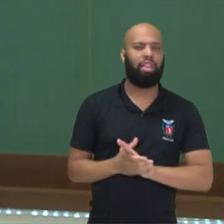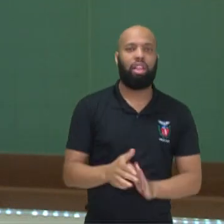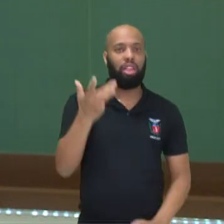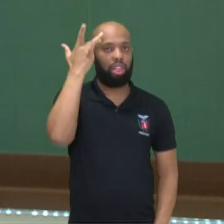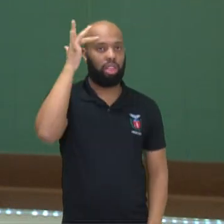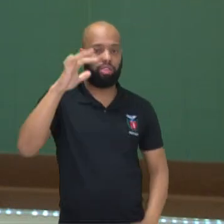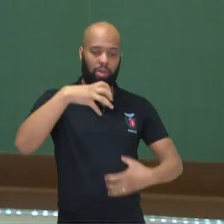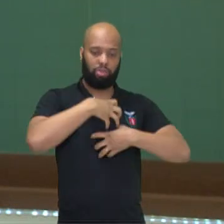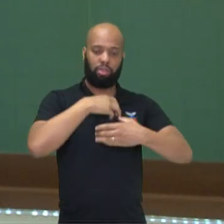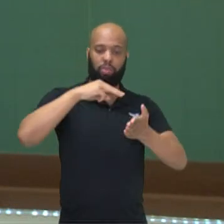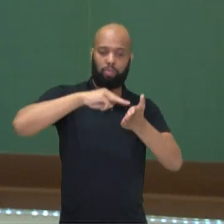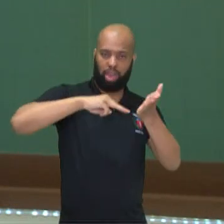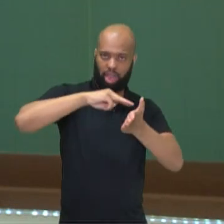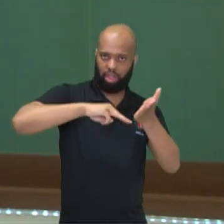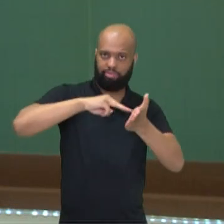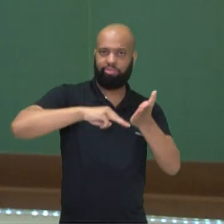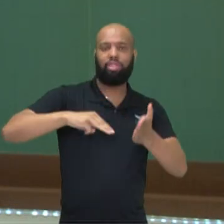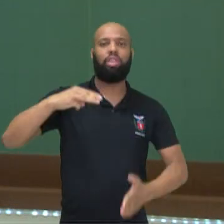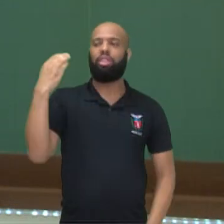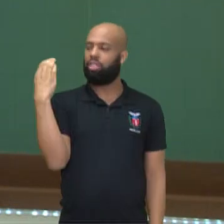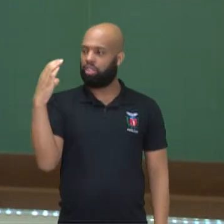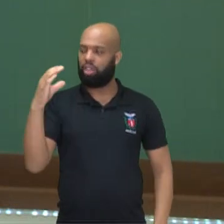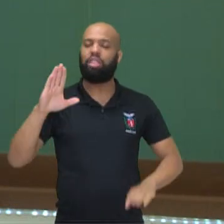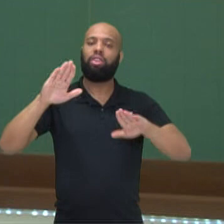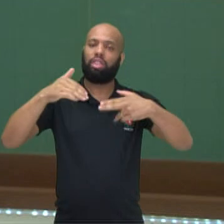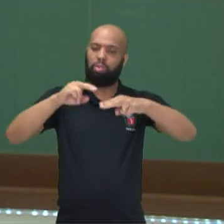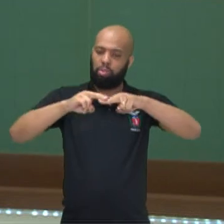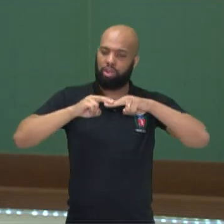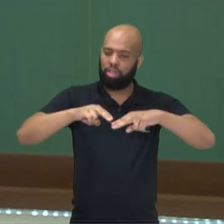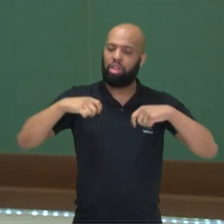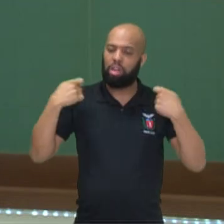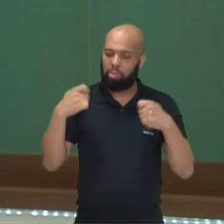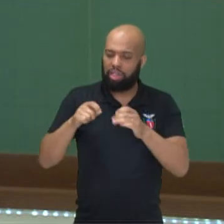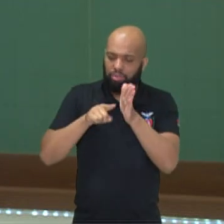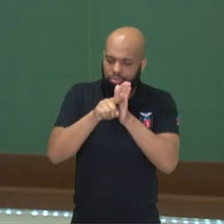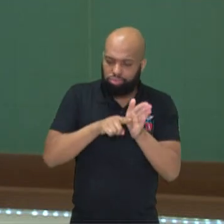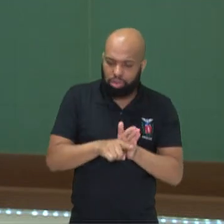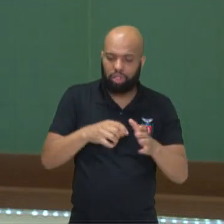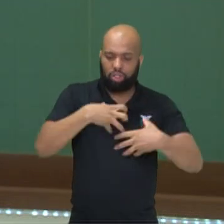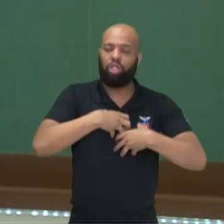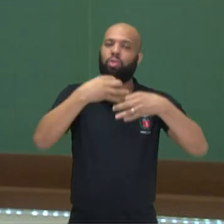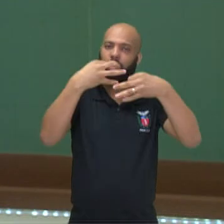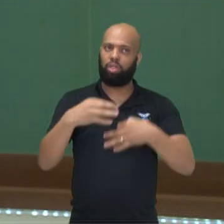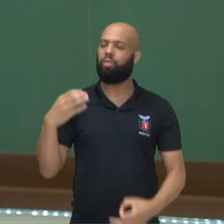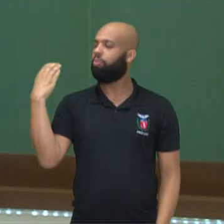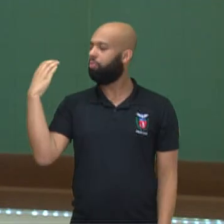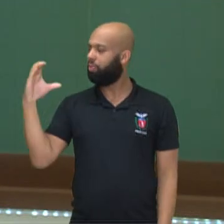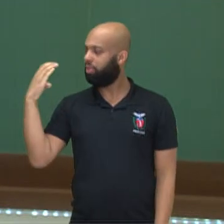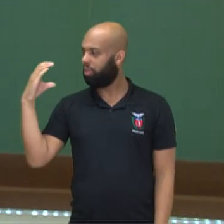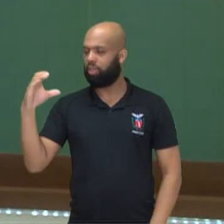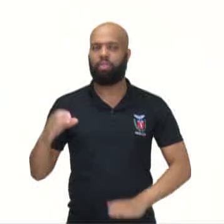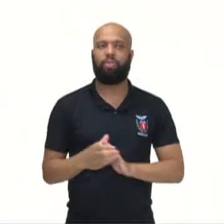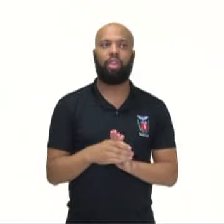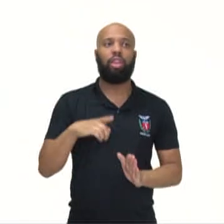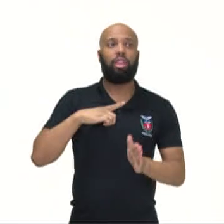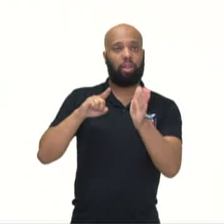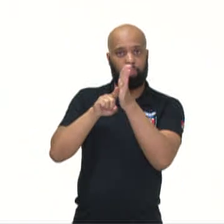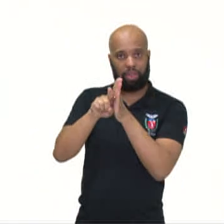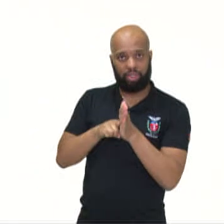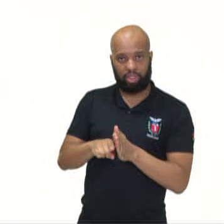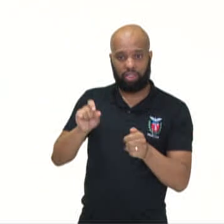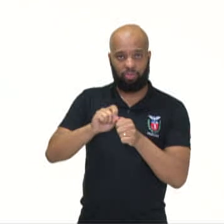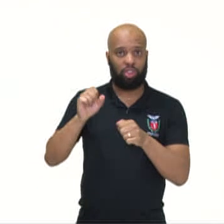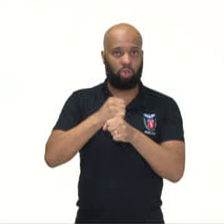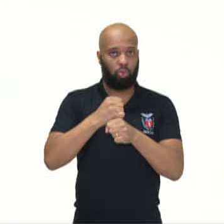o método científico e aí a necessidade de investigar melhor a ciência. Uma pesquisa realizada